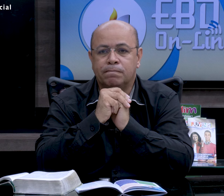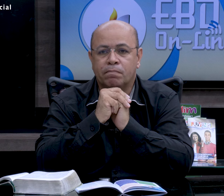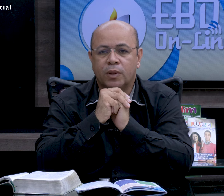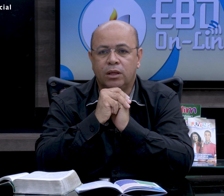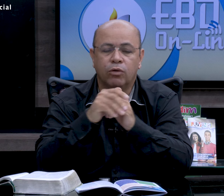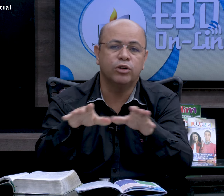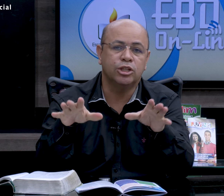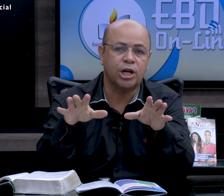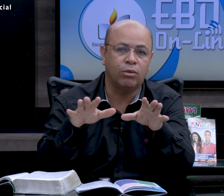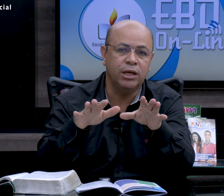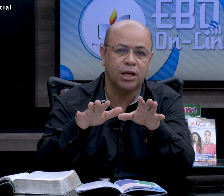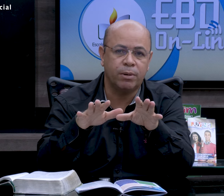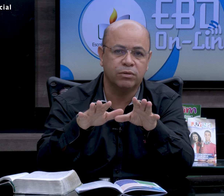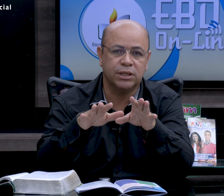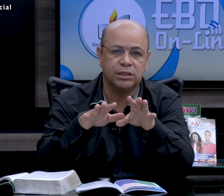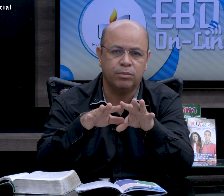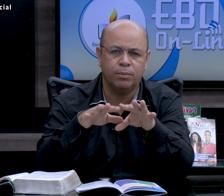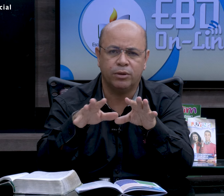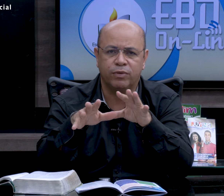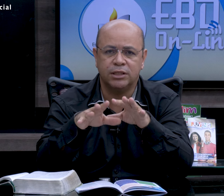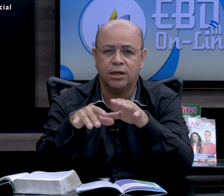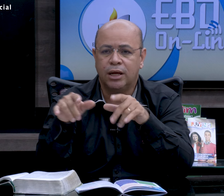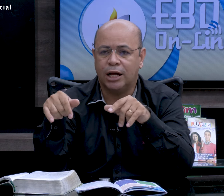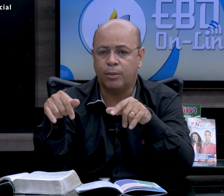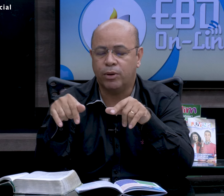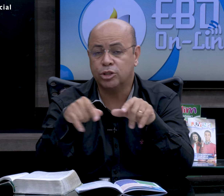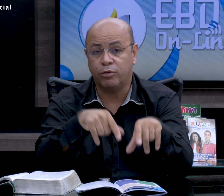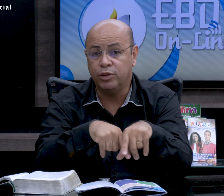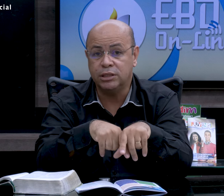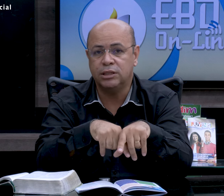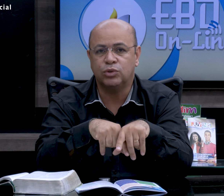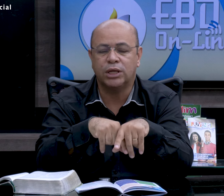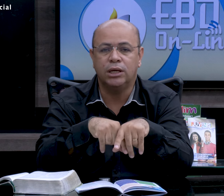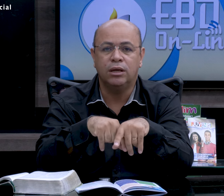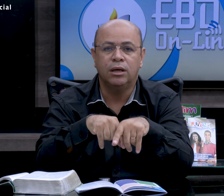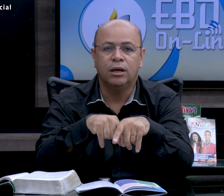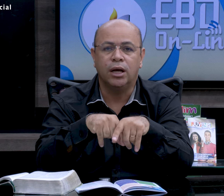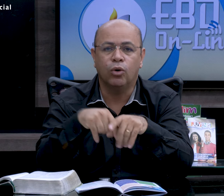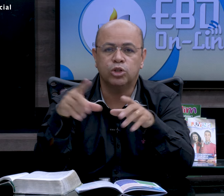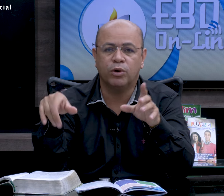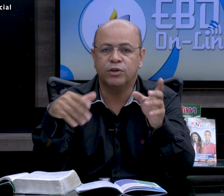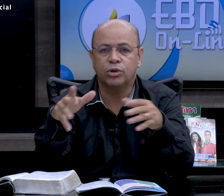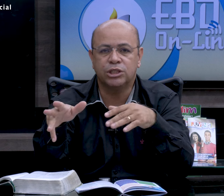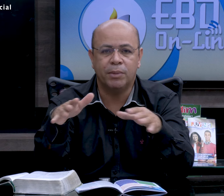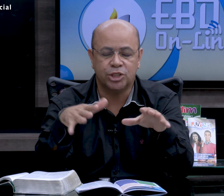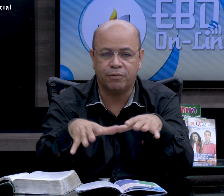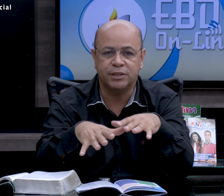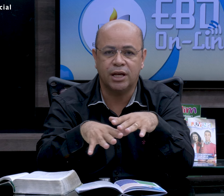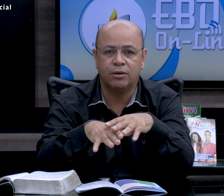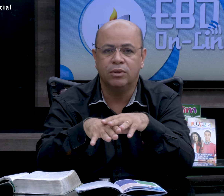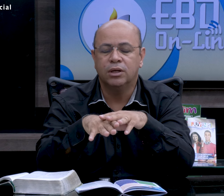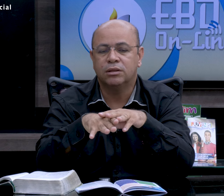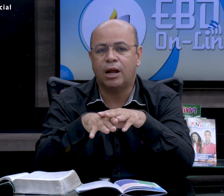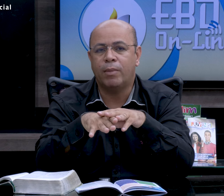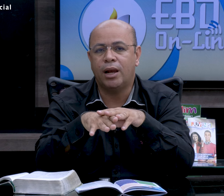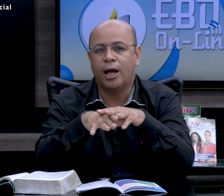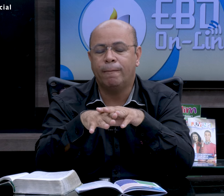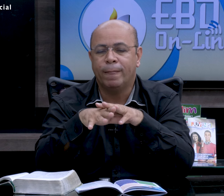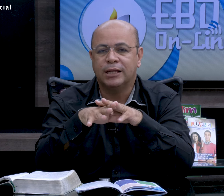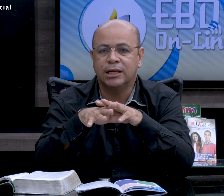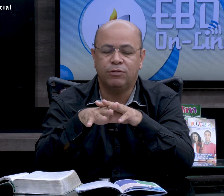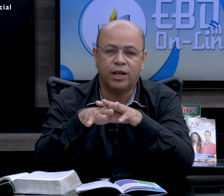eh eu vou deixar o link aí para vocês também pode fazer até porque eu já fiz isso aqui eh outros professores também já fizeram